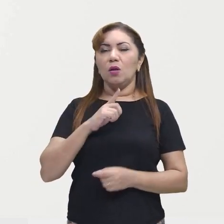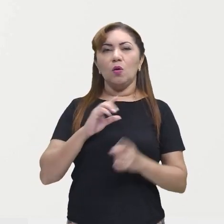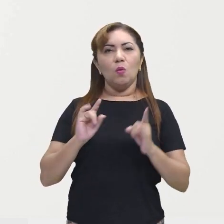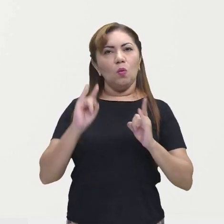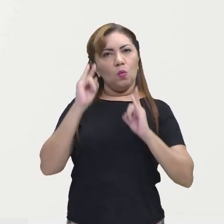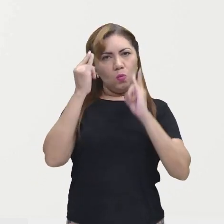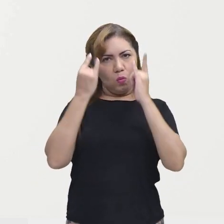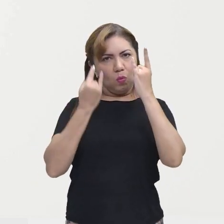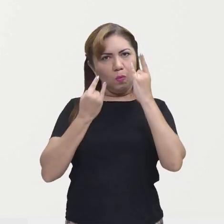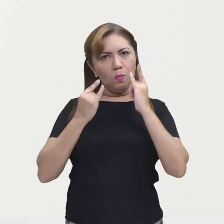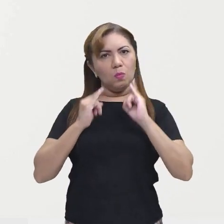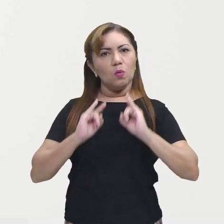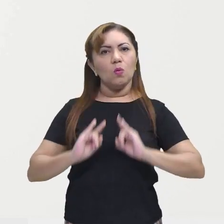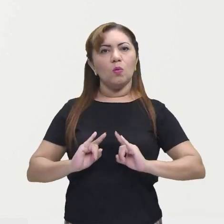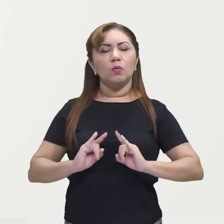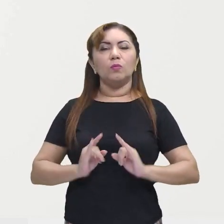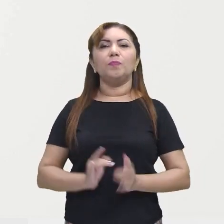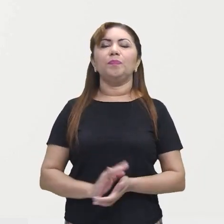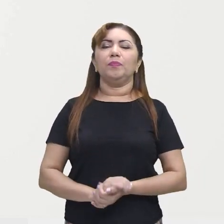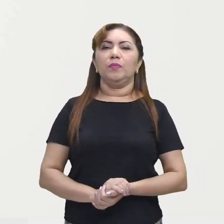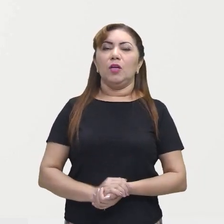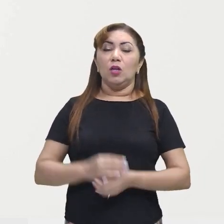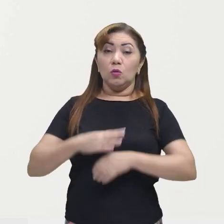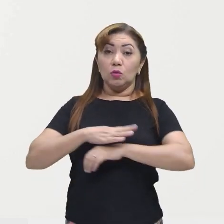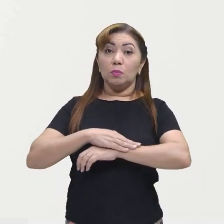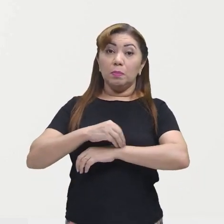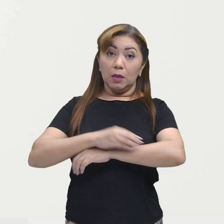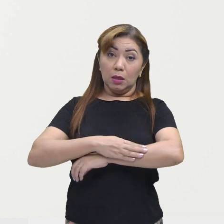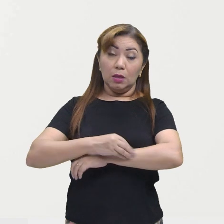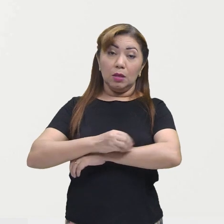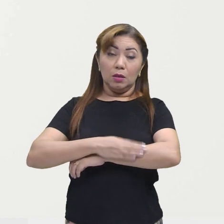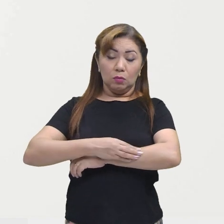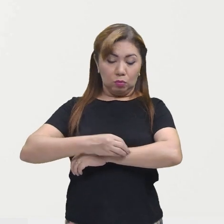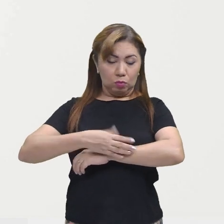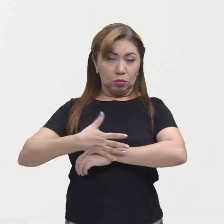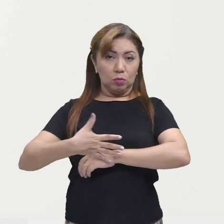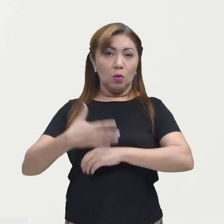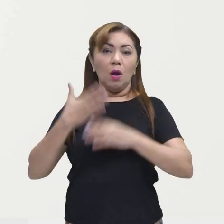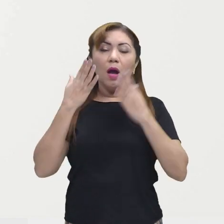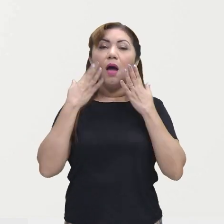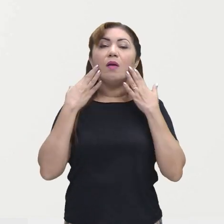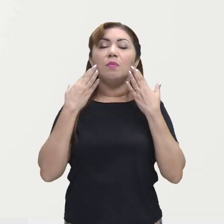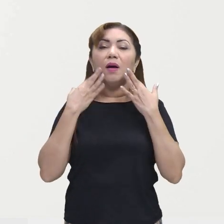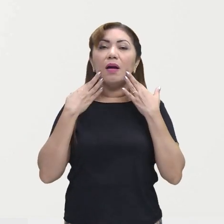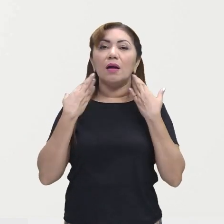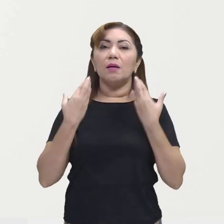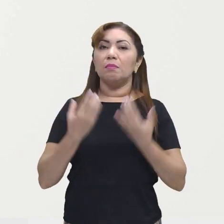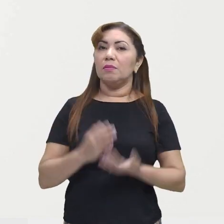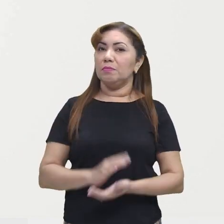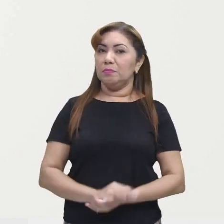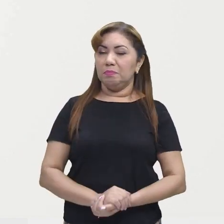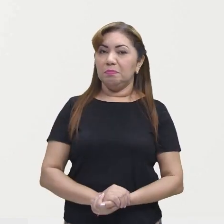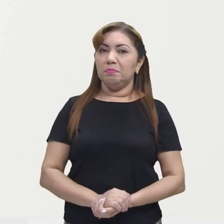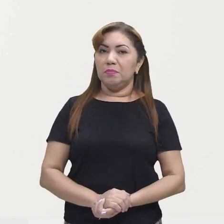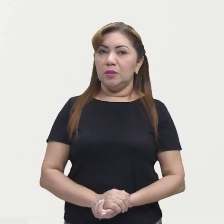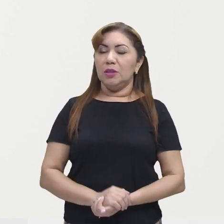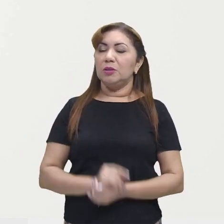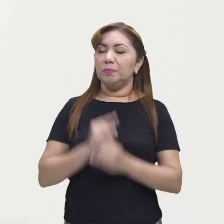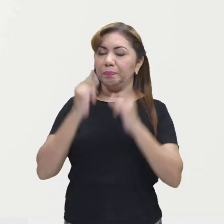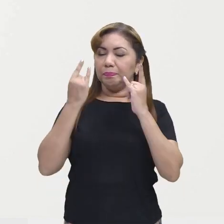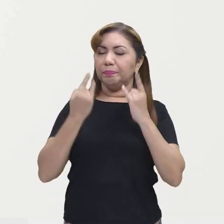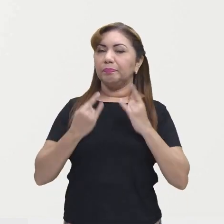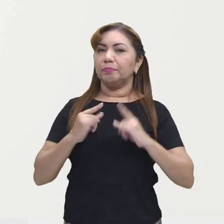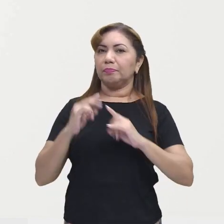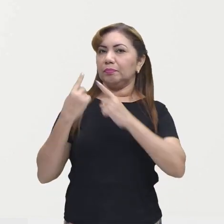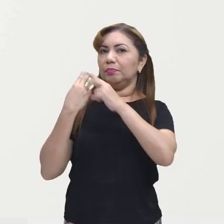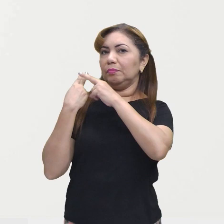testosterona, que faz com que os pelos se desenvolvam, a barba, né, como nós comentamos. Então, esse hormônio é responsável por